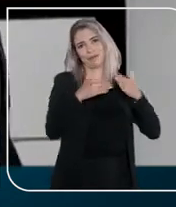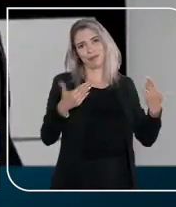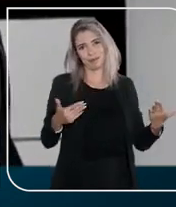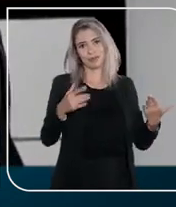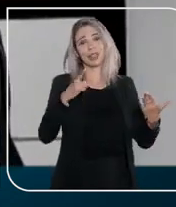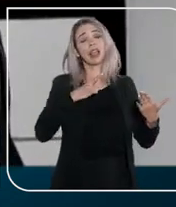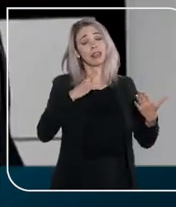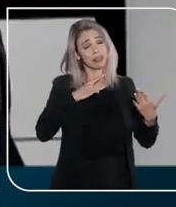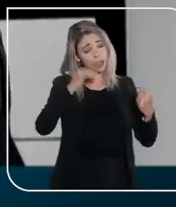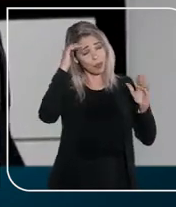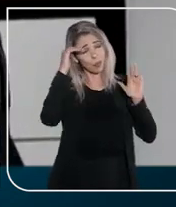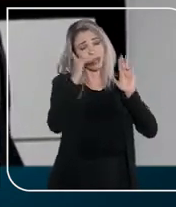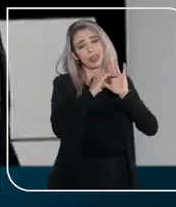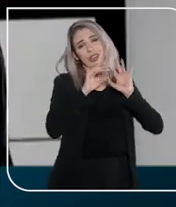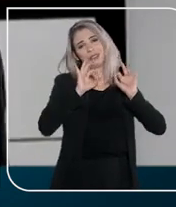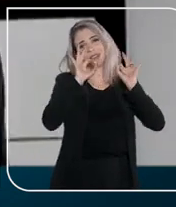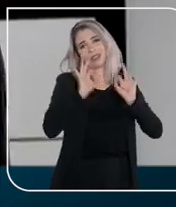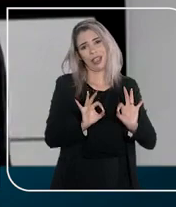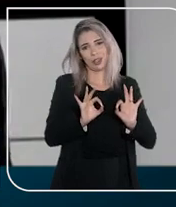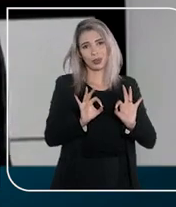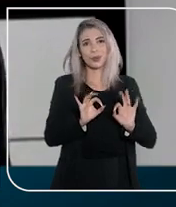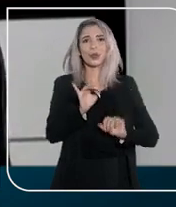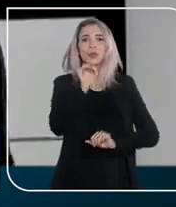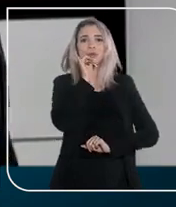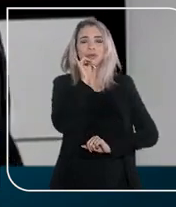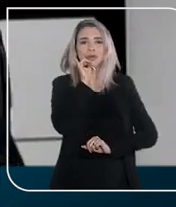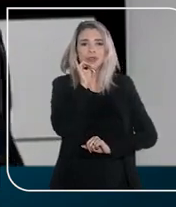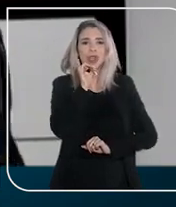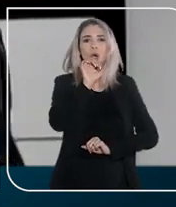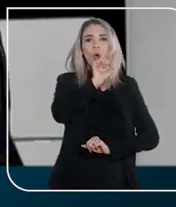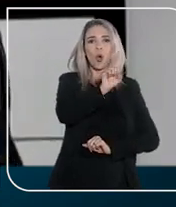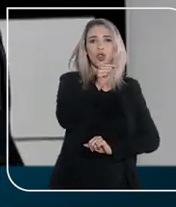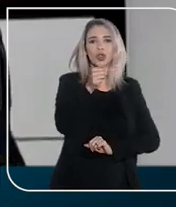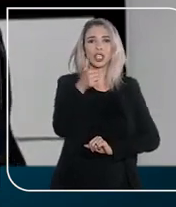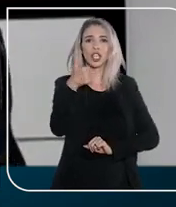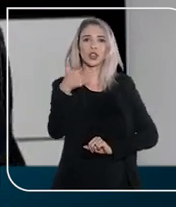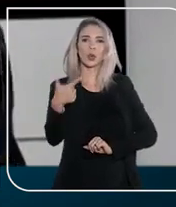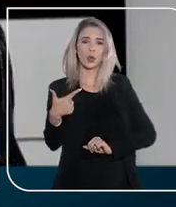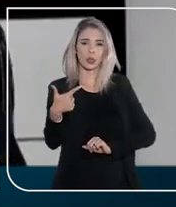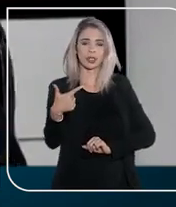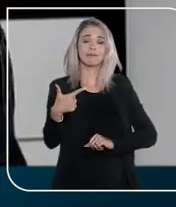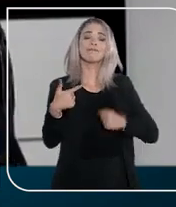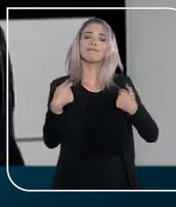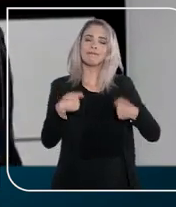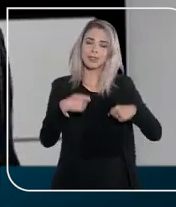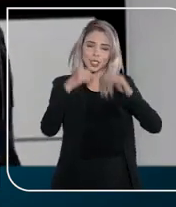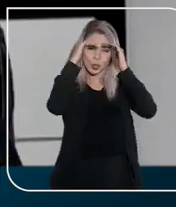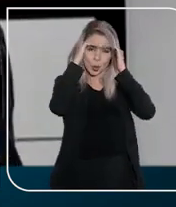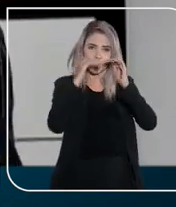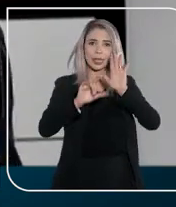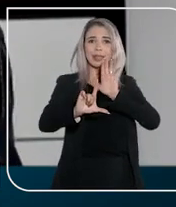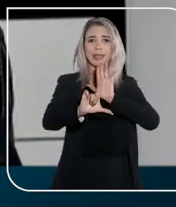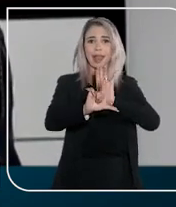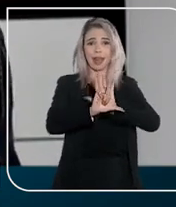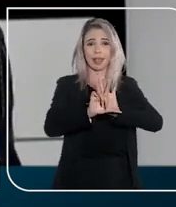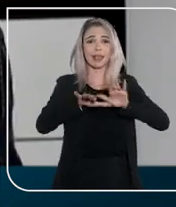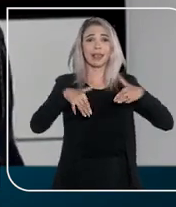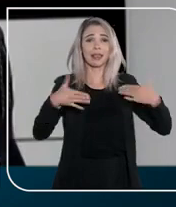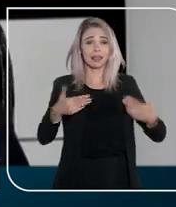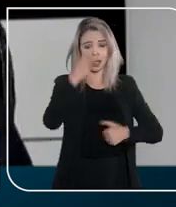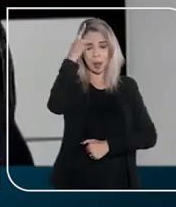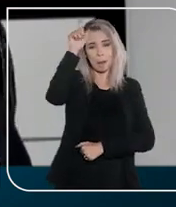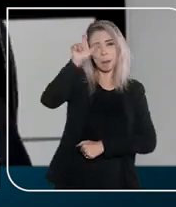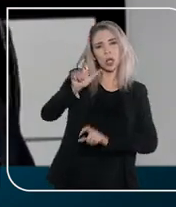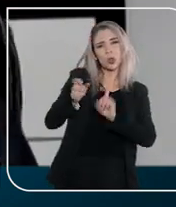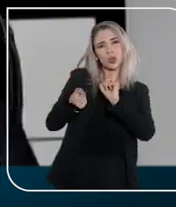limite da lei. A mesma coisa na 812, no limite da lei. Então, o administrador, ele vai lá e diz,